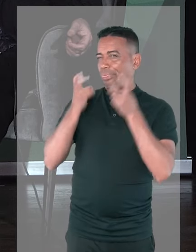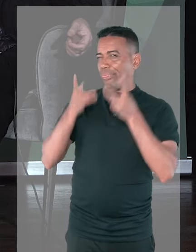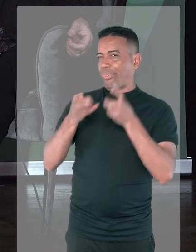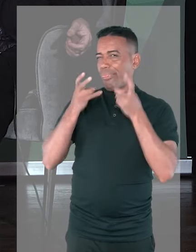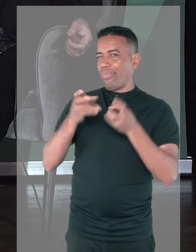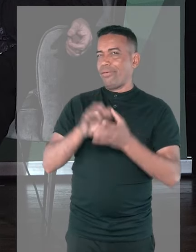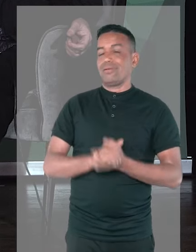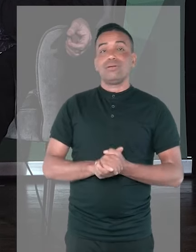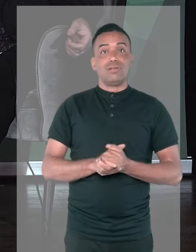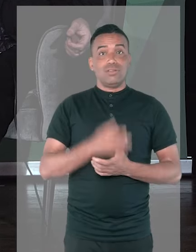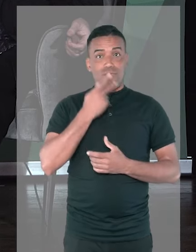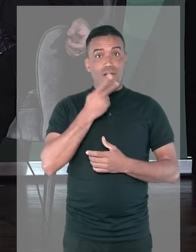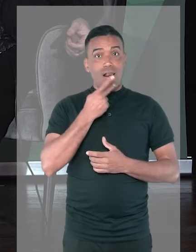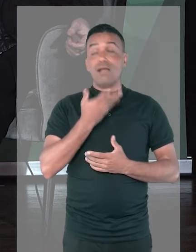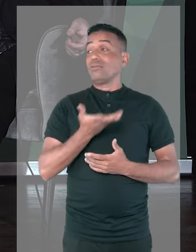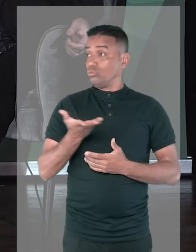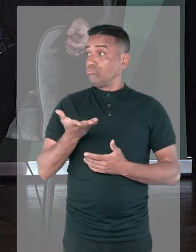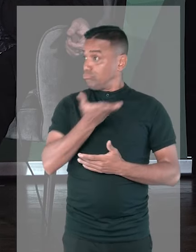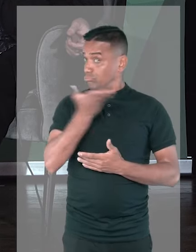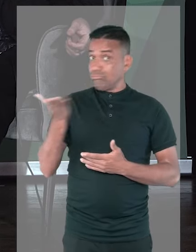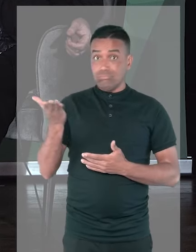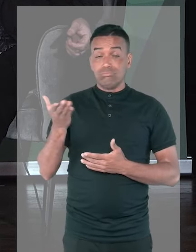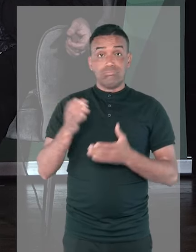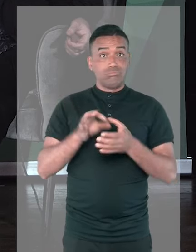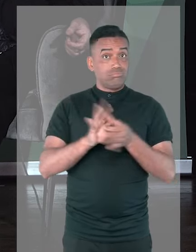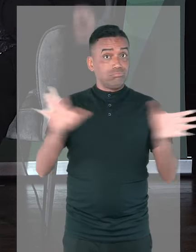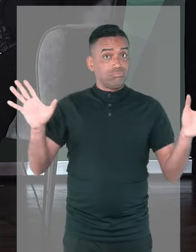Não, estou falando com a sua mulher. Abel.